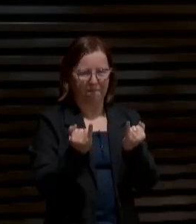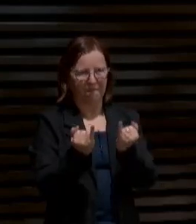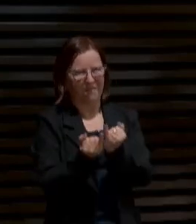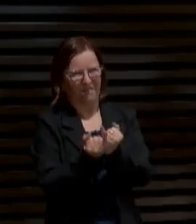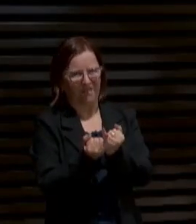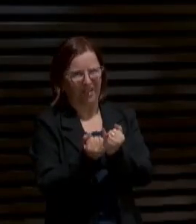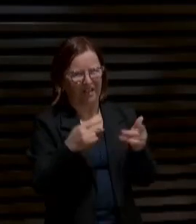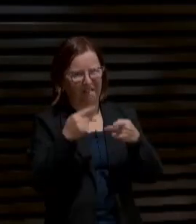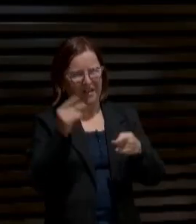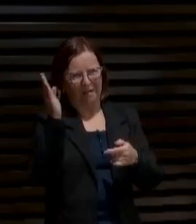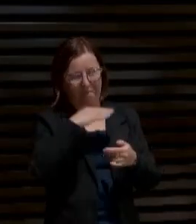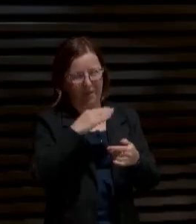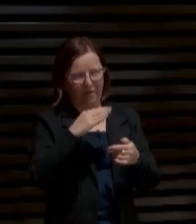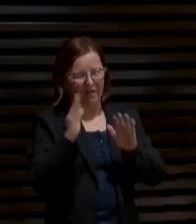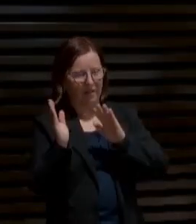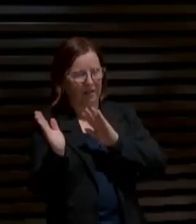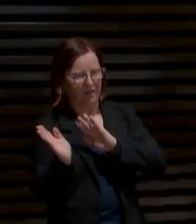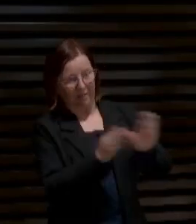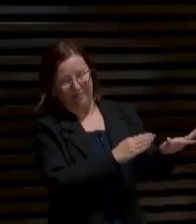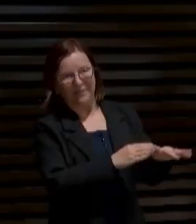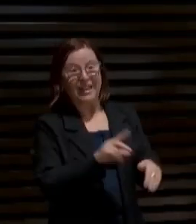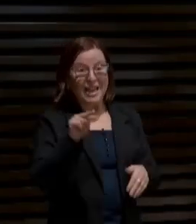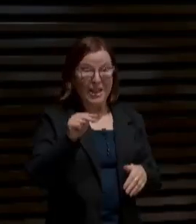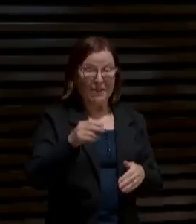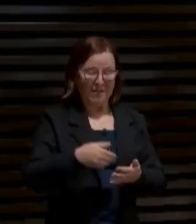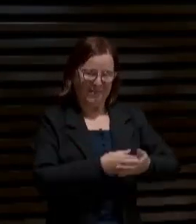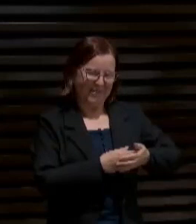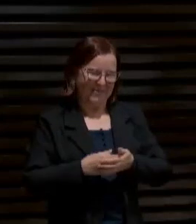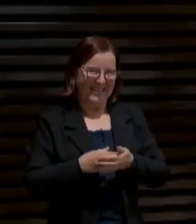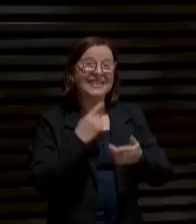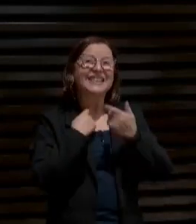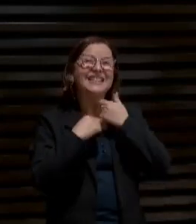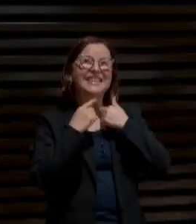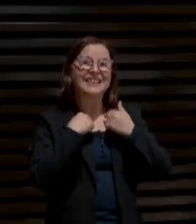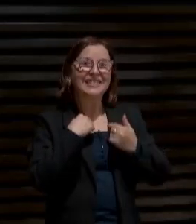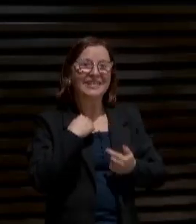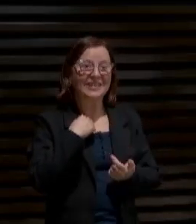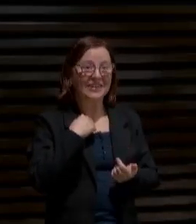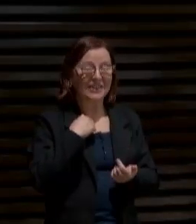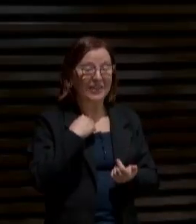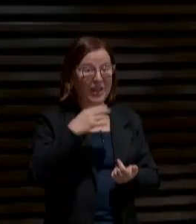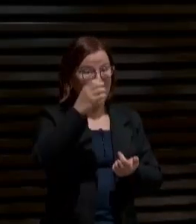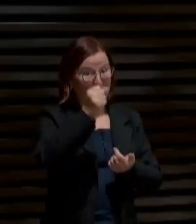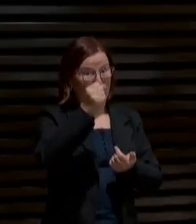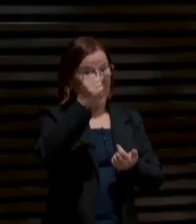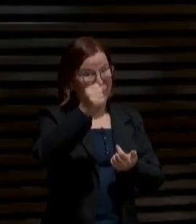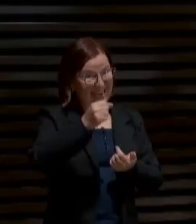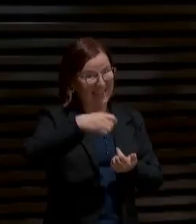maledicência como crianças recém-nascidas desejem o Genuíno Leite espiritual